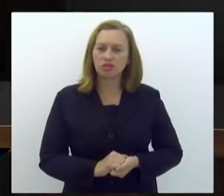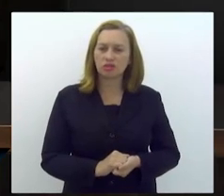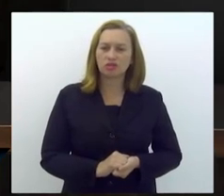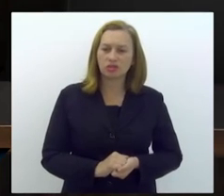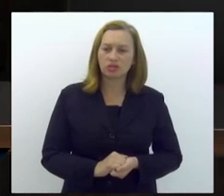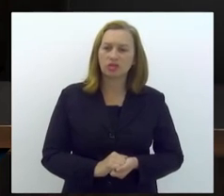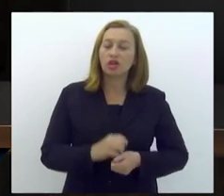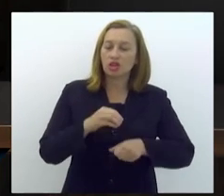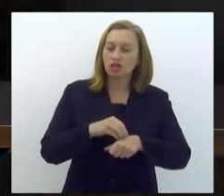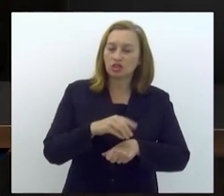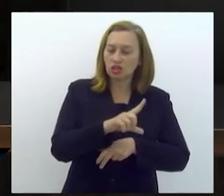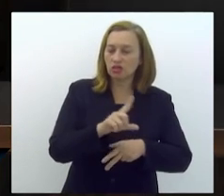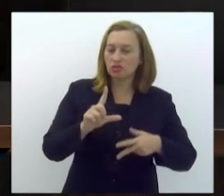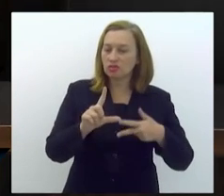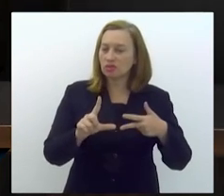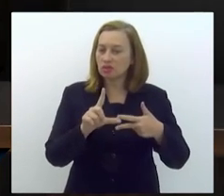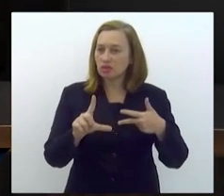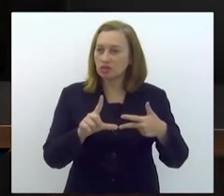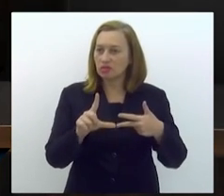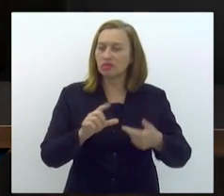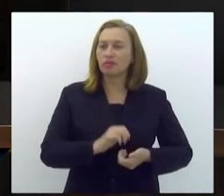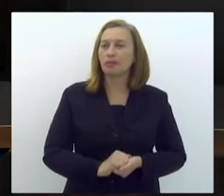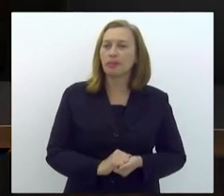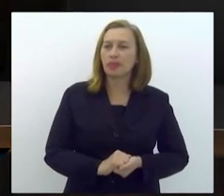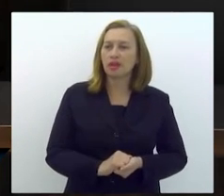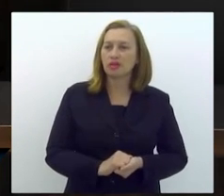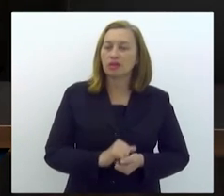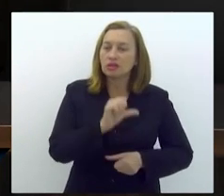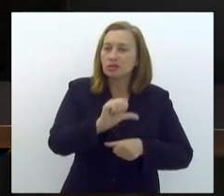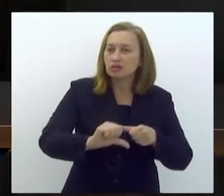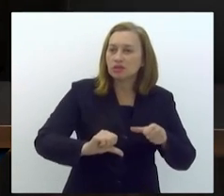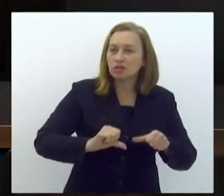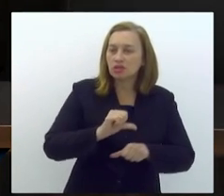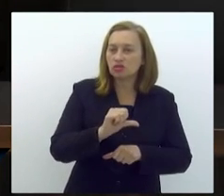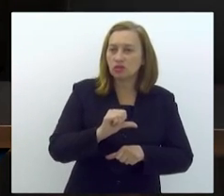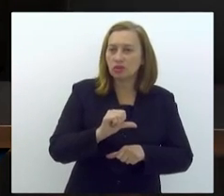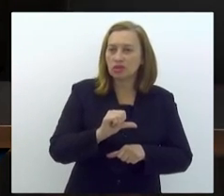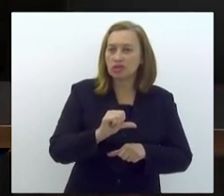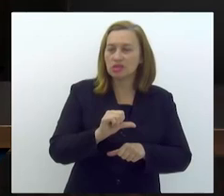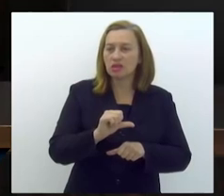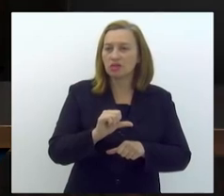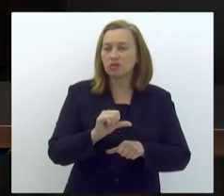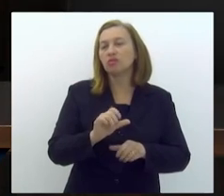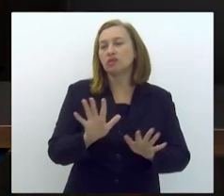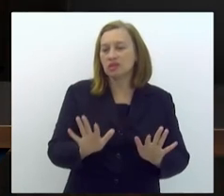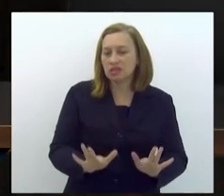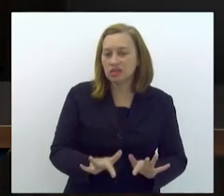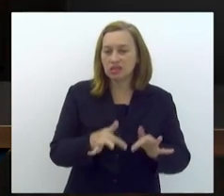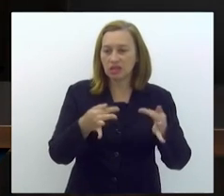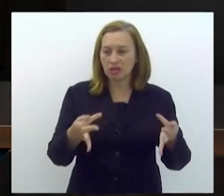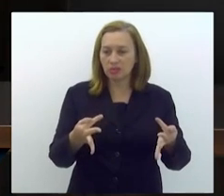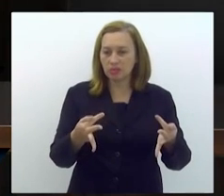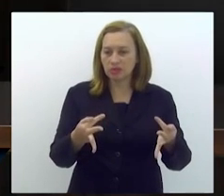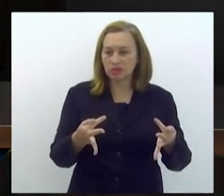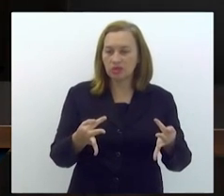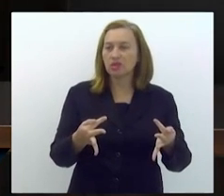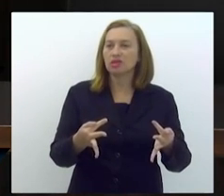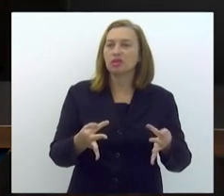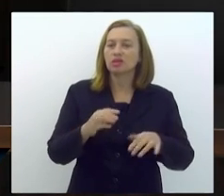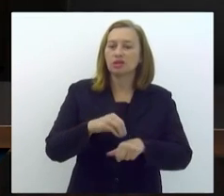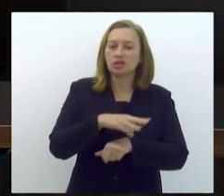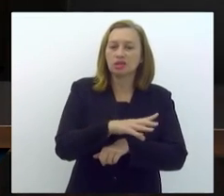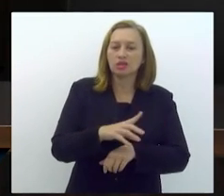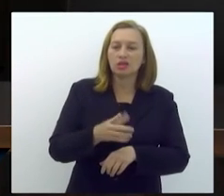comissão de indicações legislativas pela transformação indicação simples relator Deputado Felipe Soares